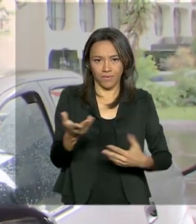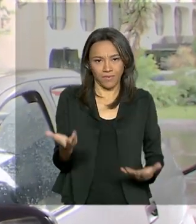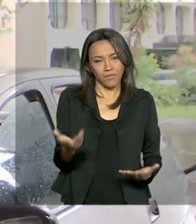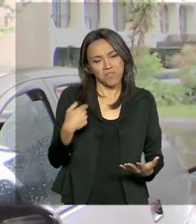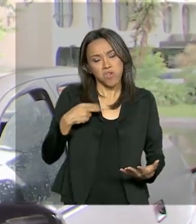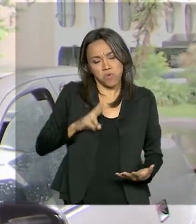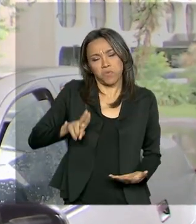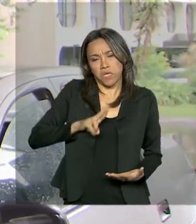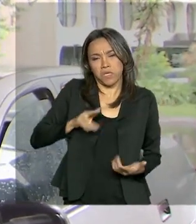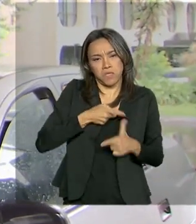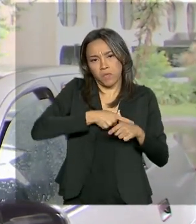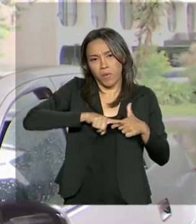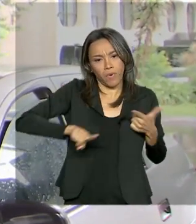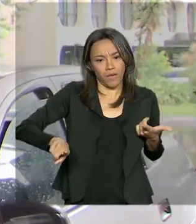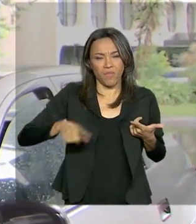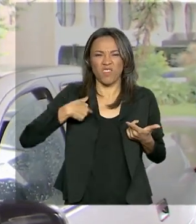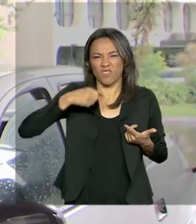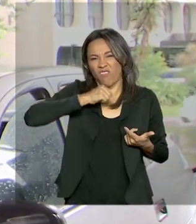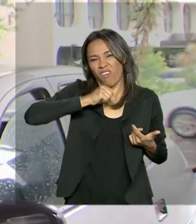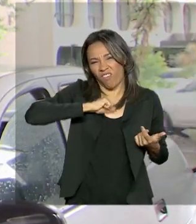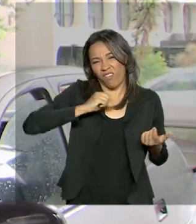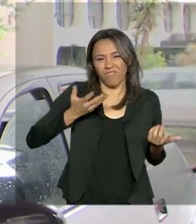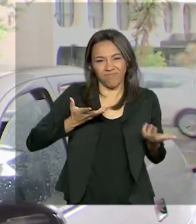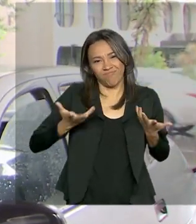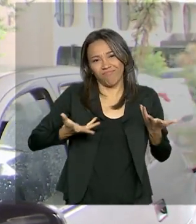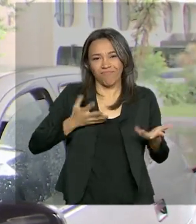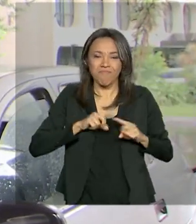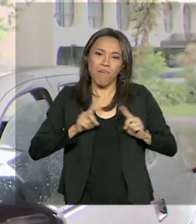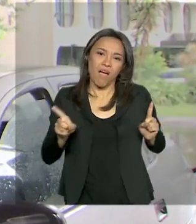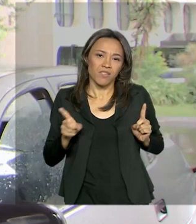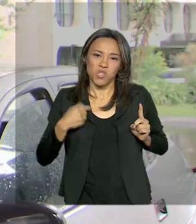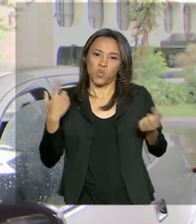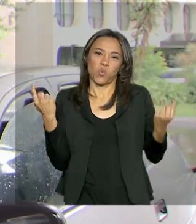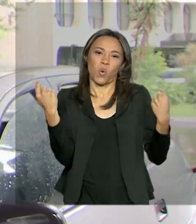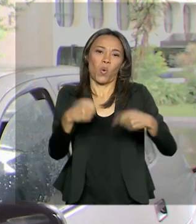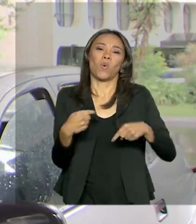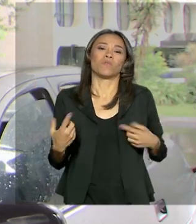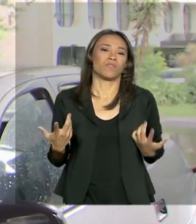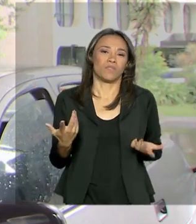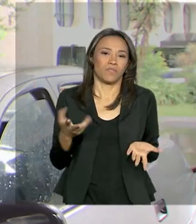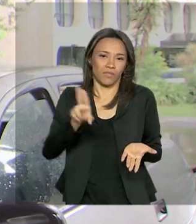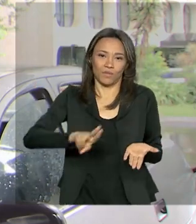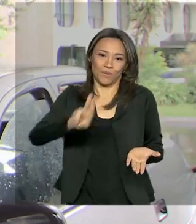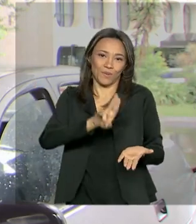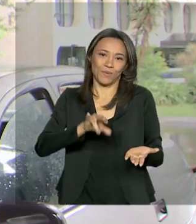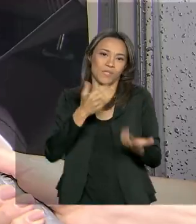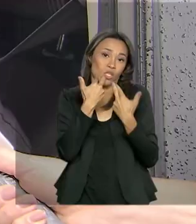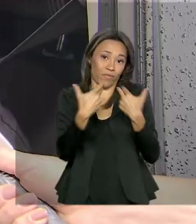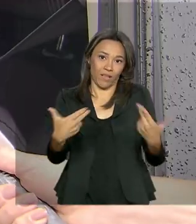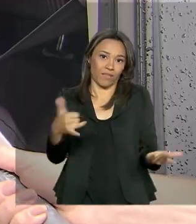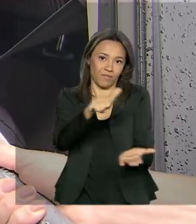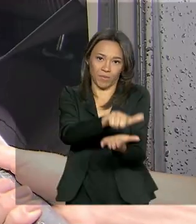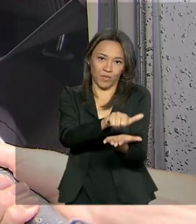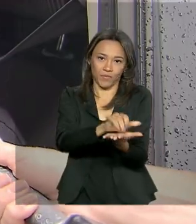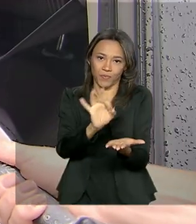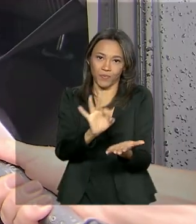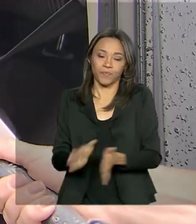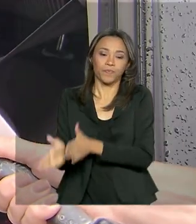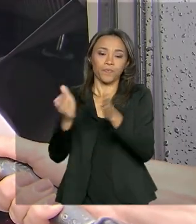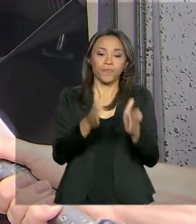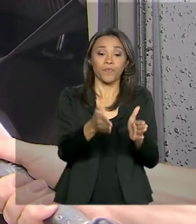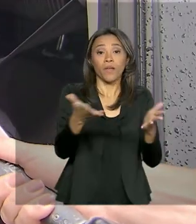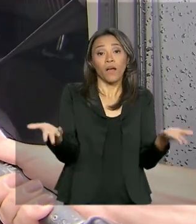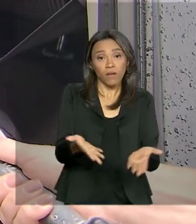sem problema. Porque eu sou um pouco antigo, mas eu não me oponho às inovações. Agora dá para a gente